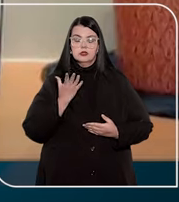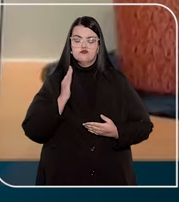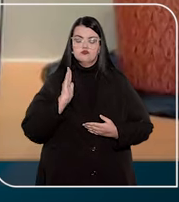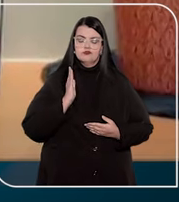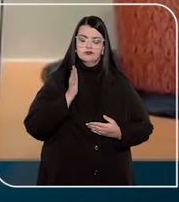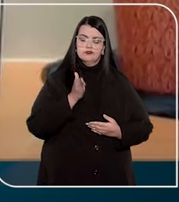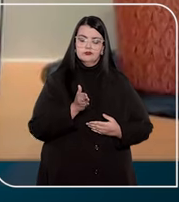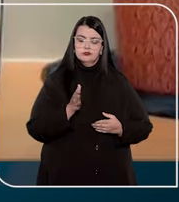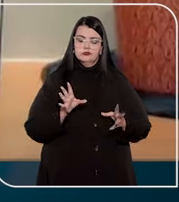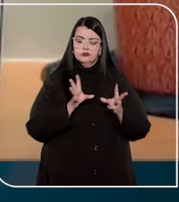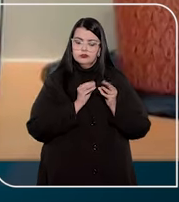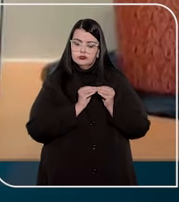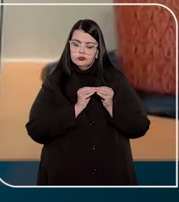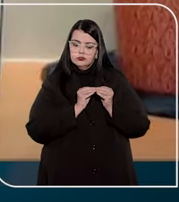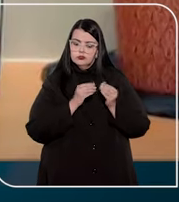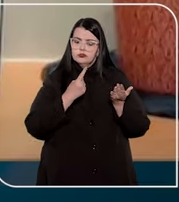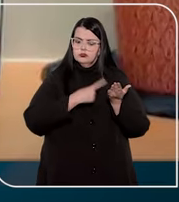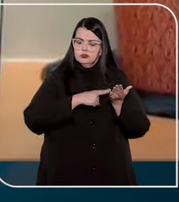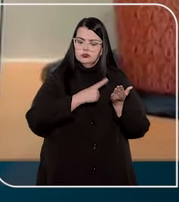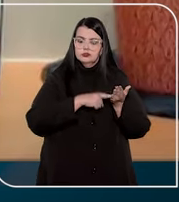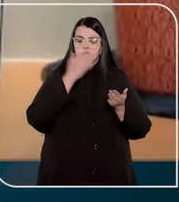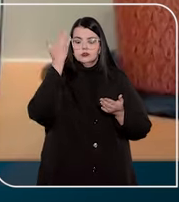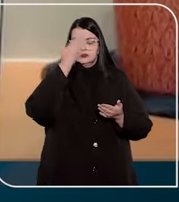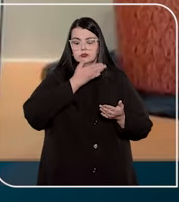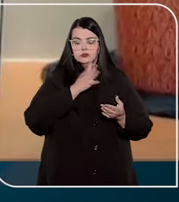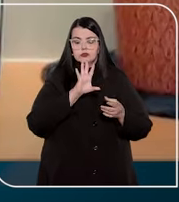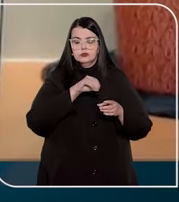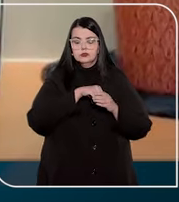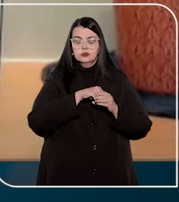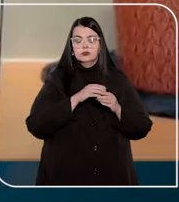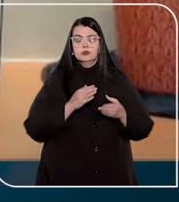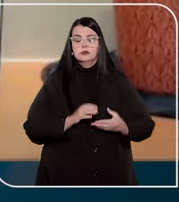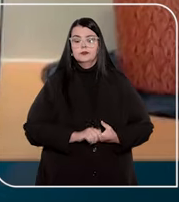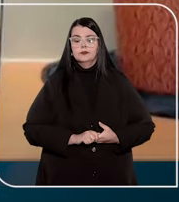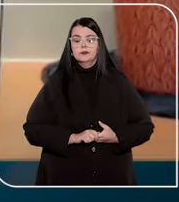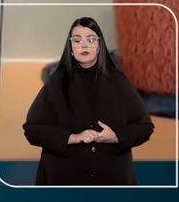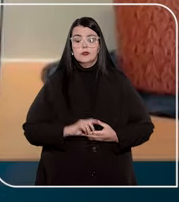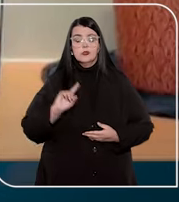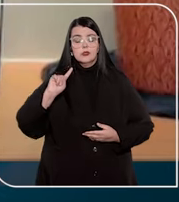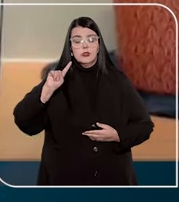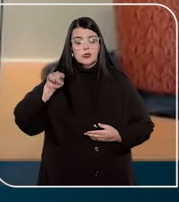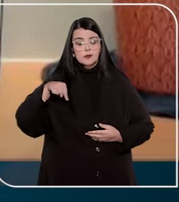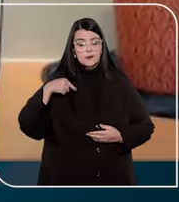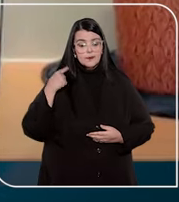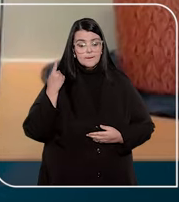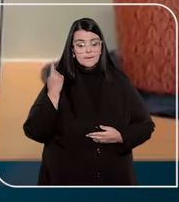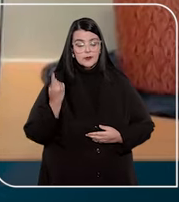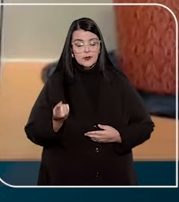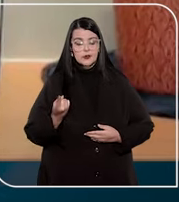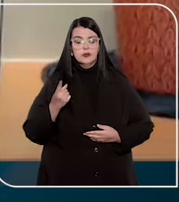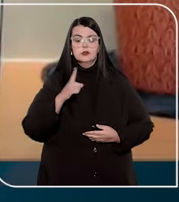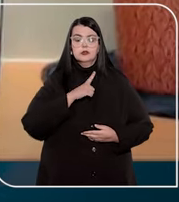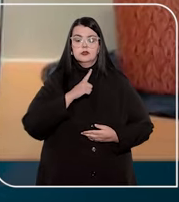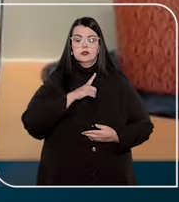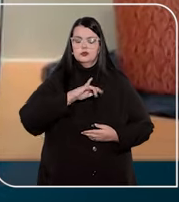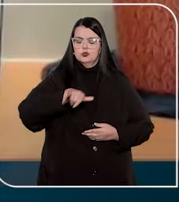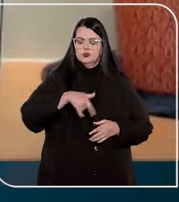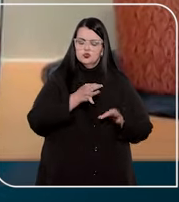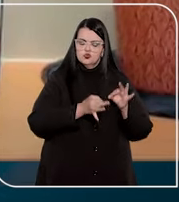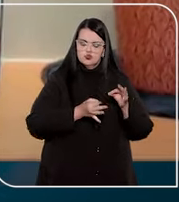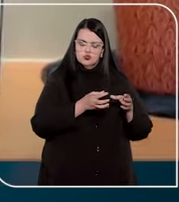singular, ele vai confirmar isso no colegiado. E a partir da julgada do